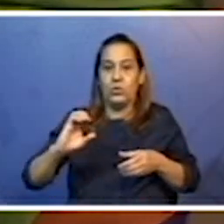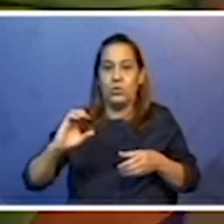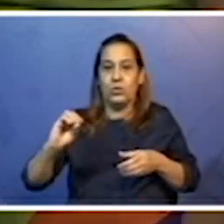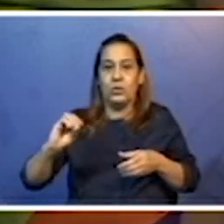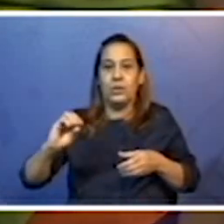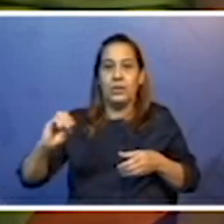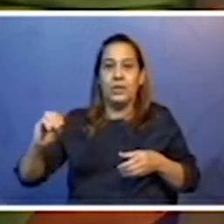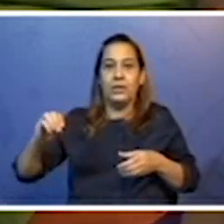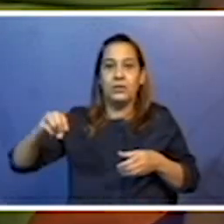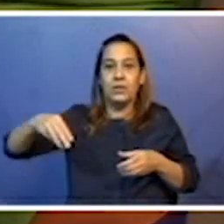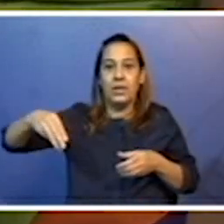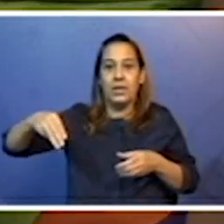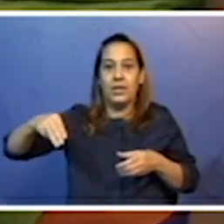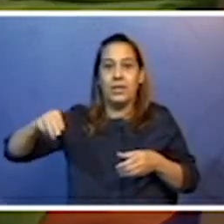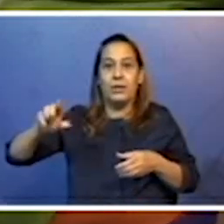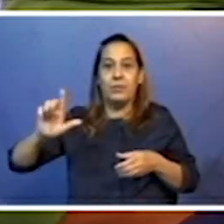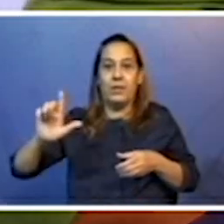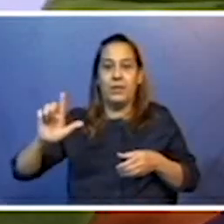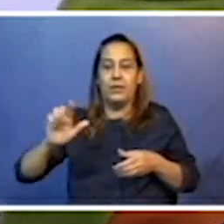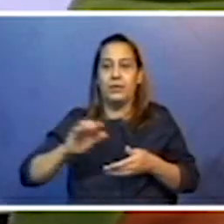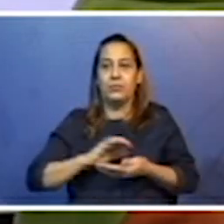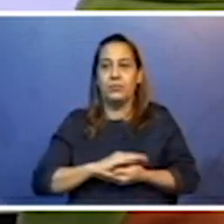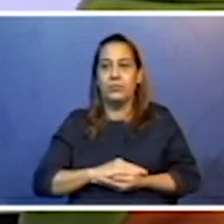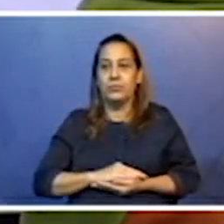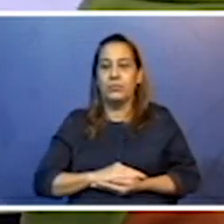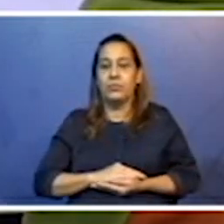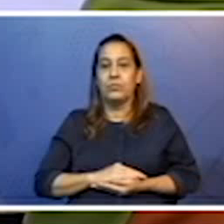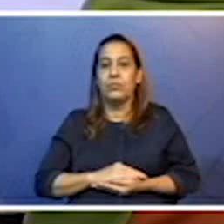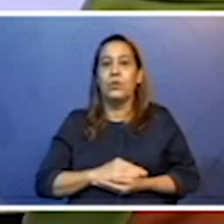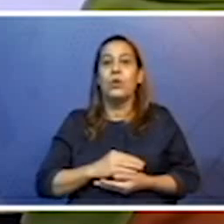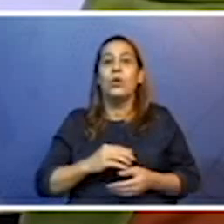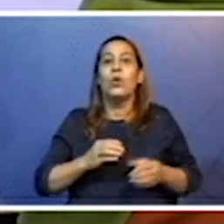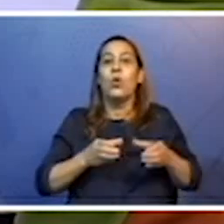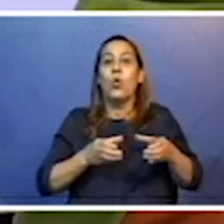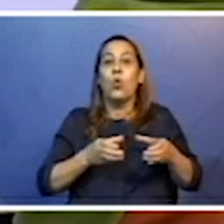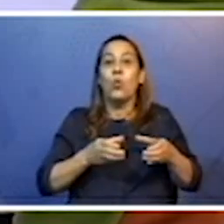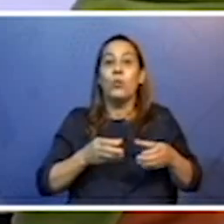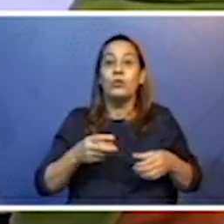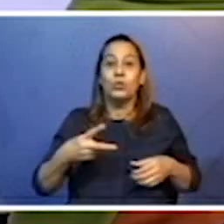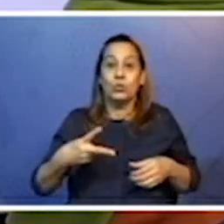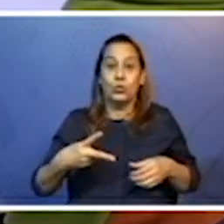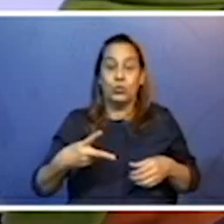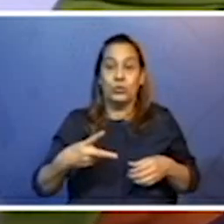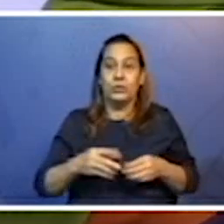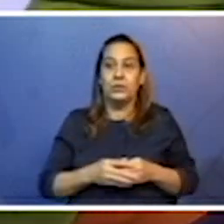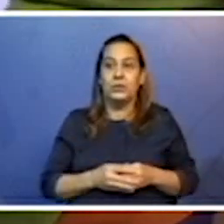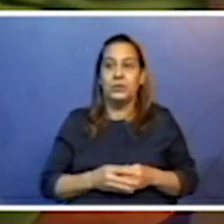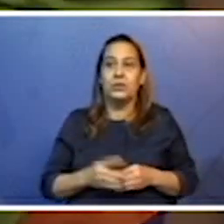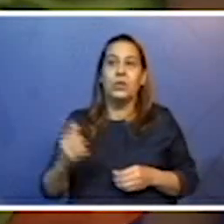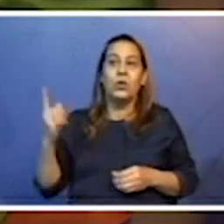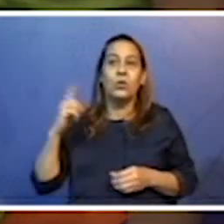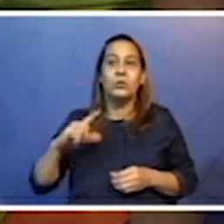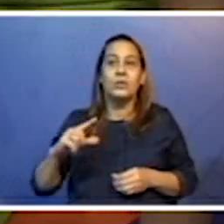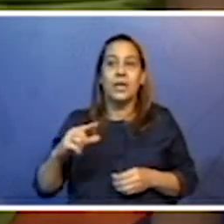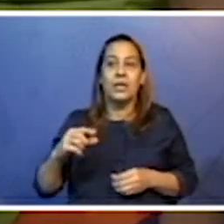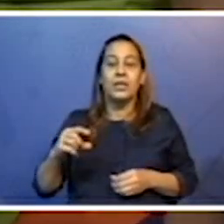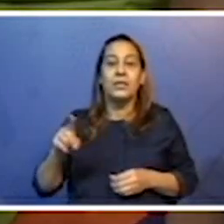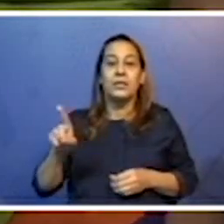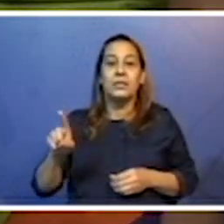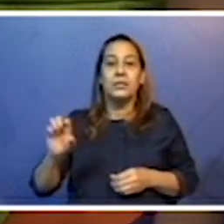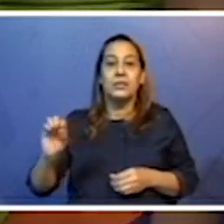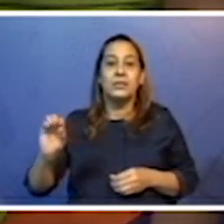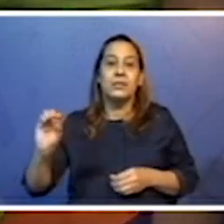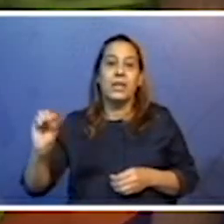cabe 500 mililitros. O pote 2, ele deve ser bem pequenininho, olha só, quanto que ele cabe? Aqueles